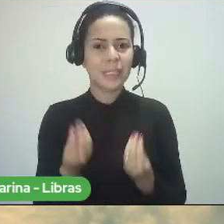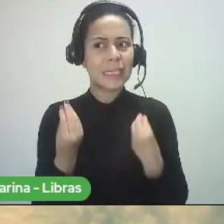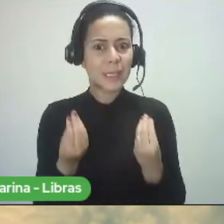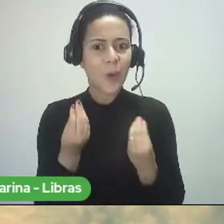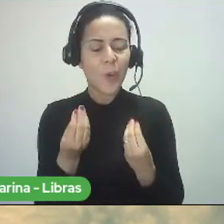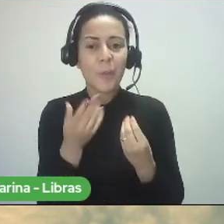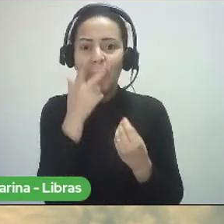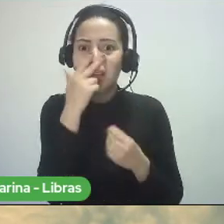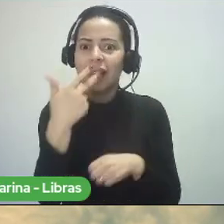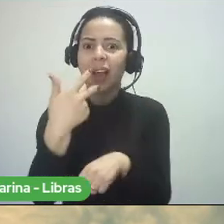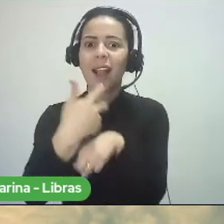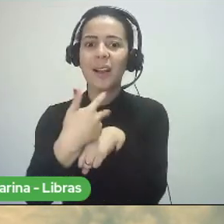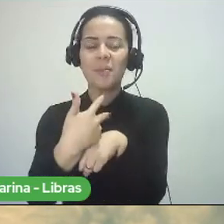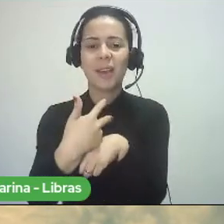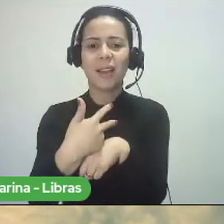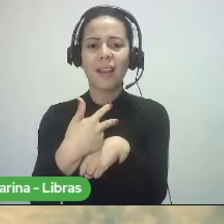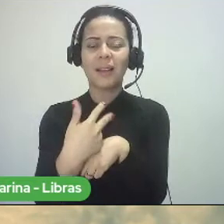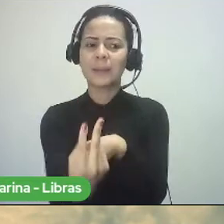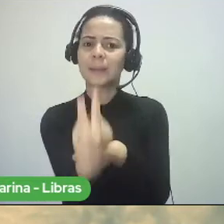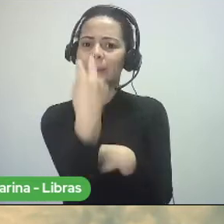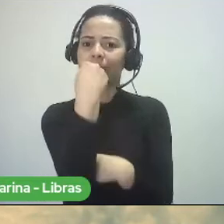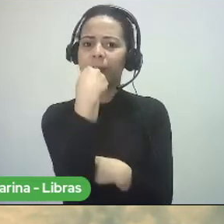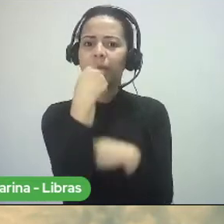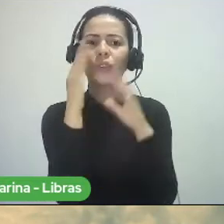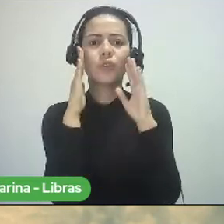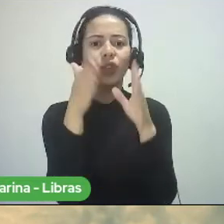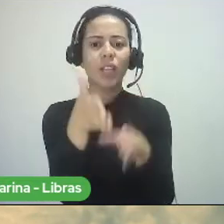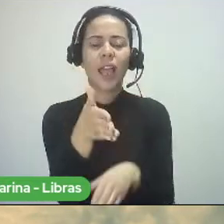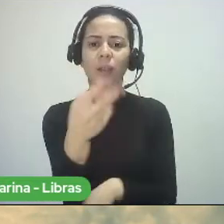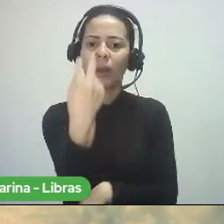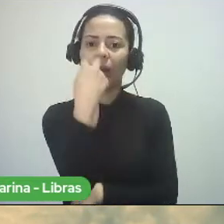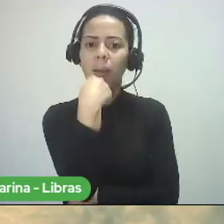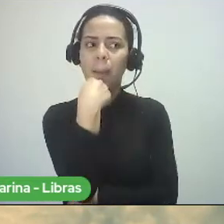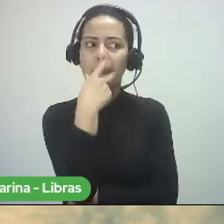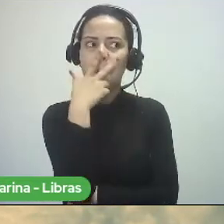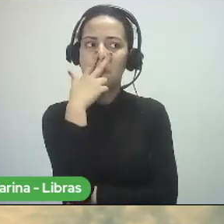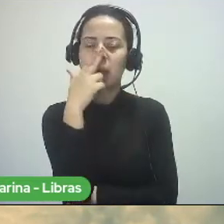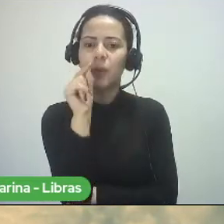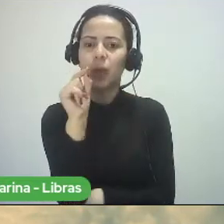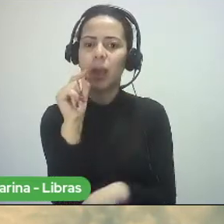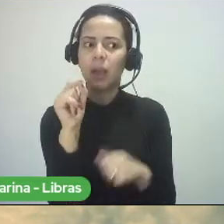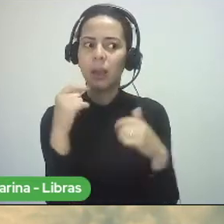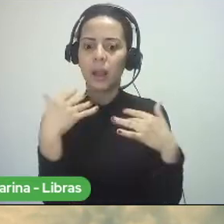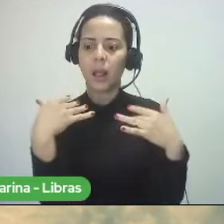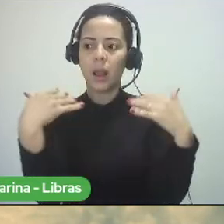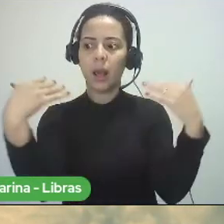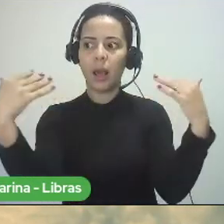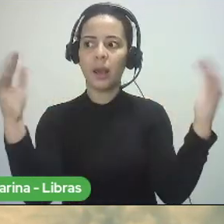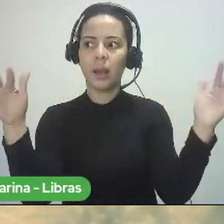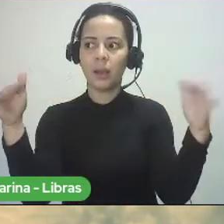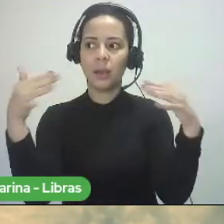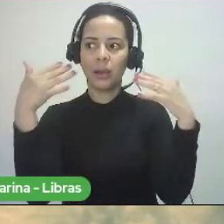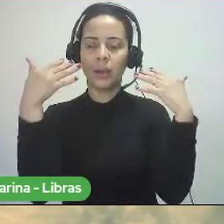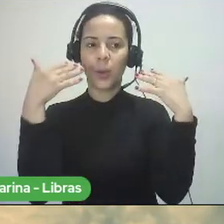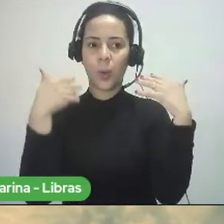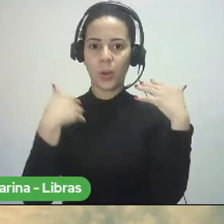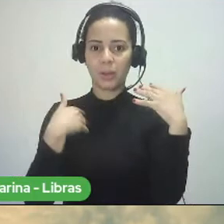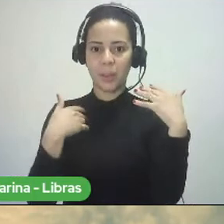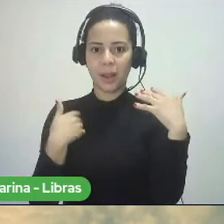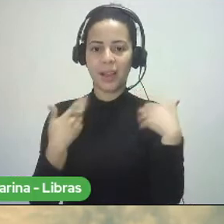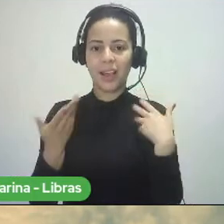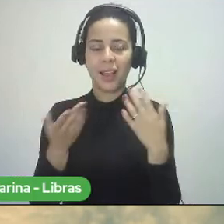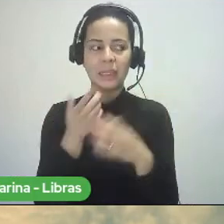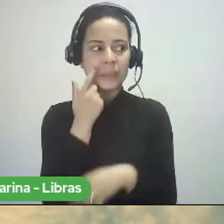todas as pessoas das reuniões estão olhando para a gente naquele mesmo momento, né? Não tem uma